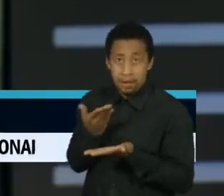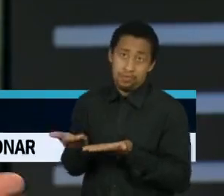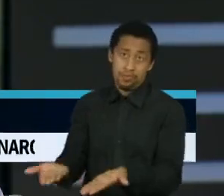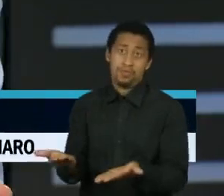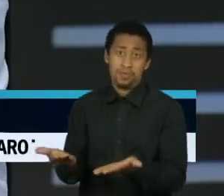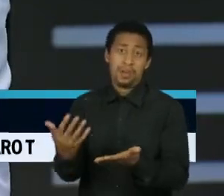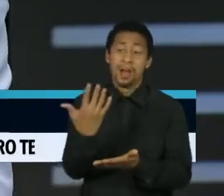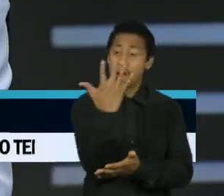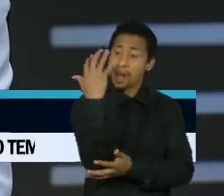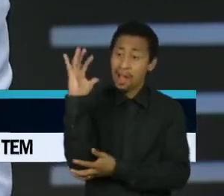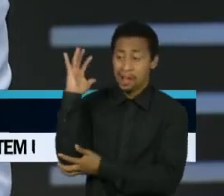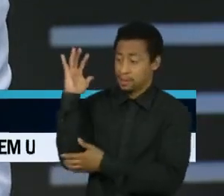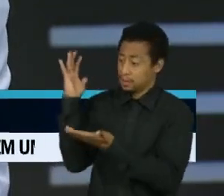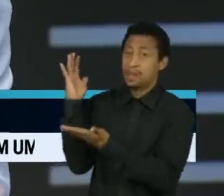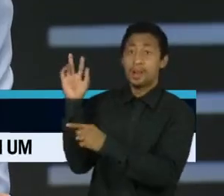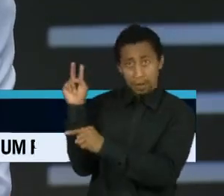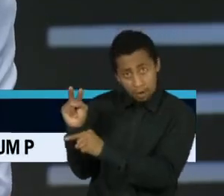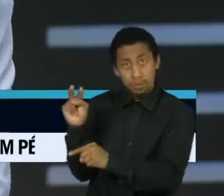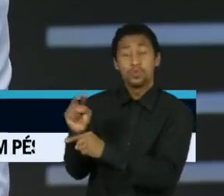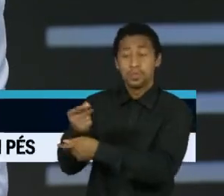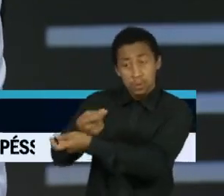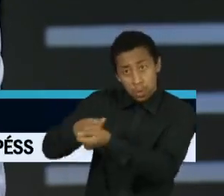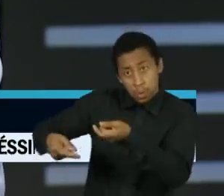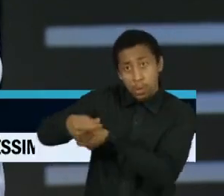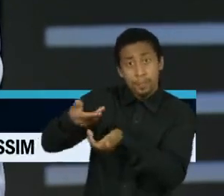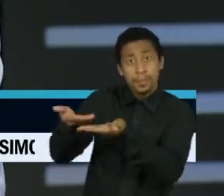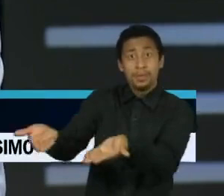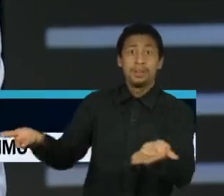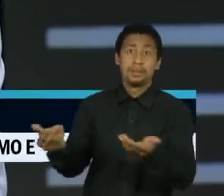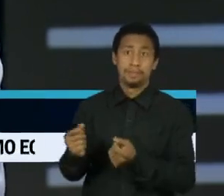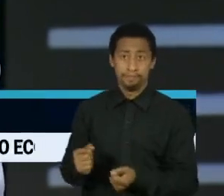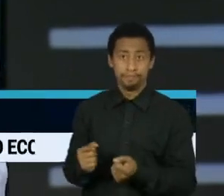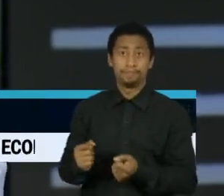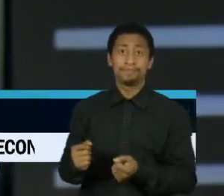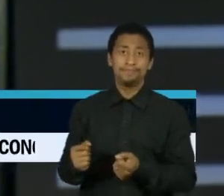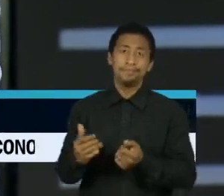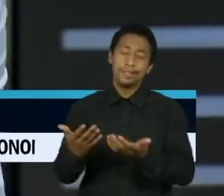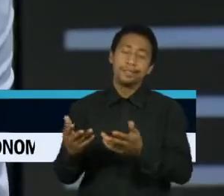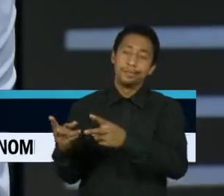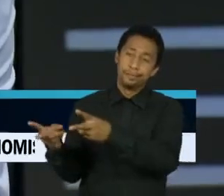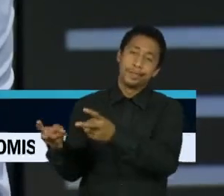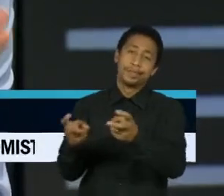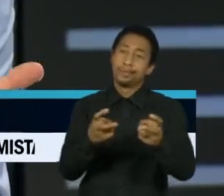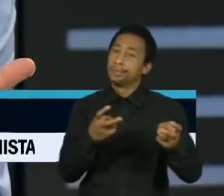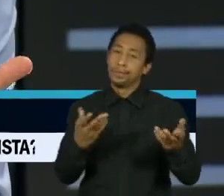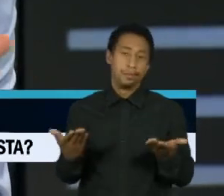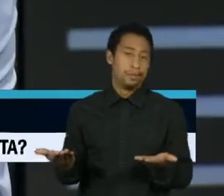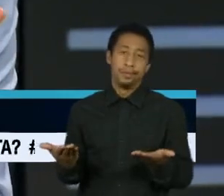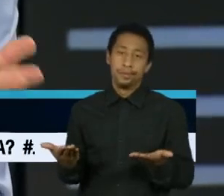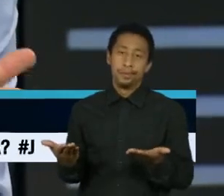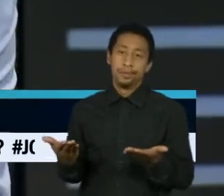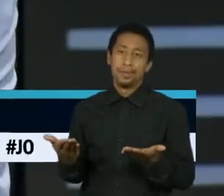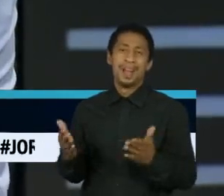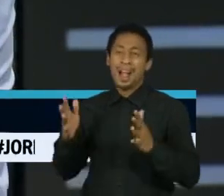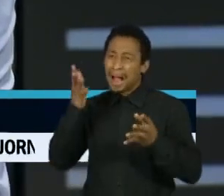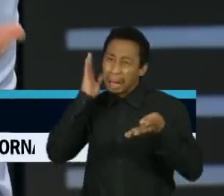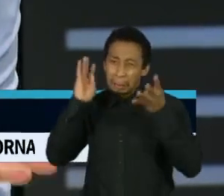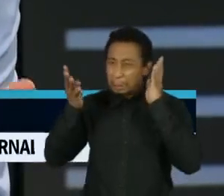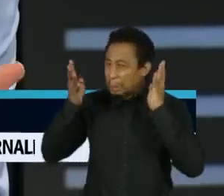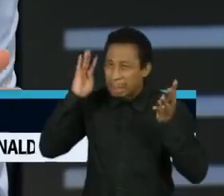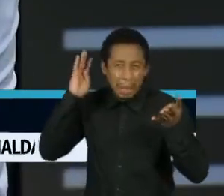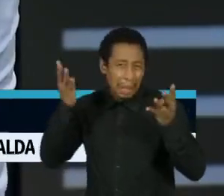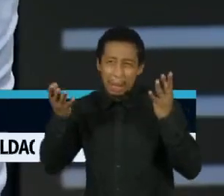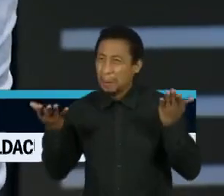economia, para a bioeconomia. E a gente vê aí, por conta de nada. Você está vendo aí caminhões, uma